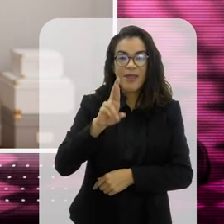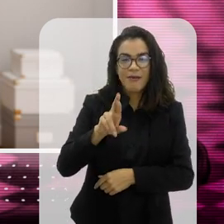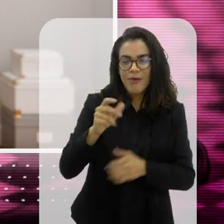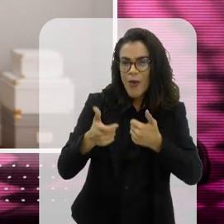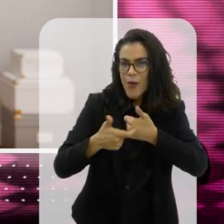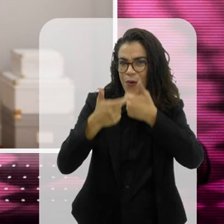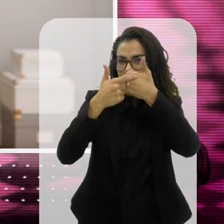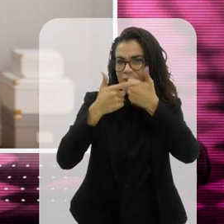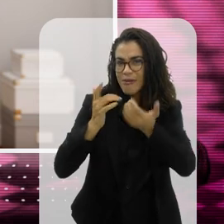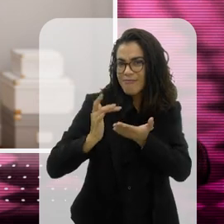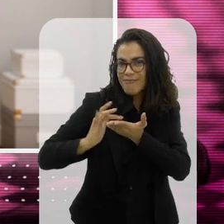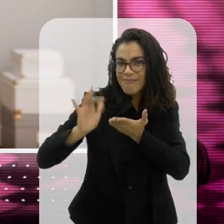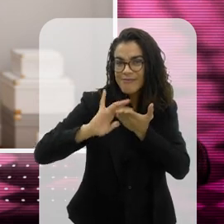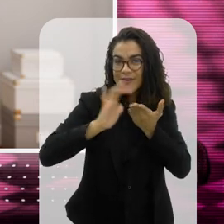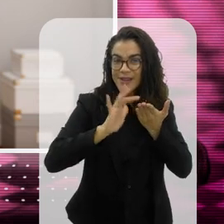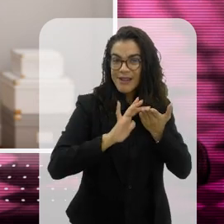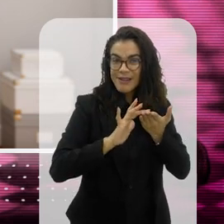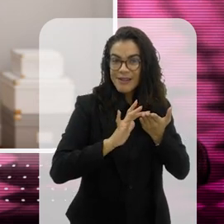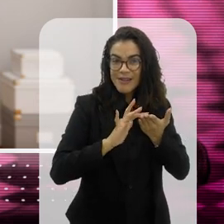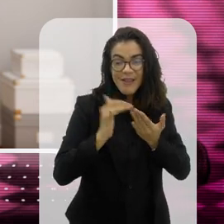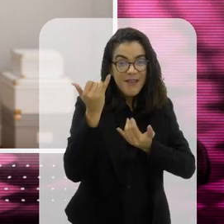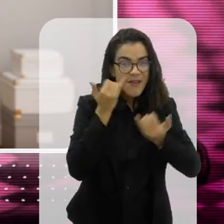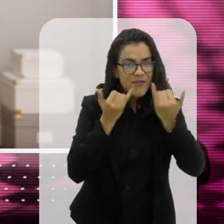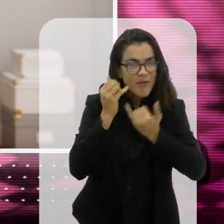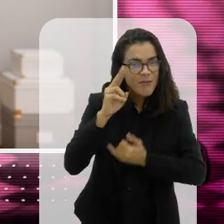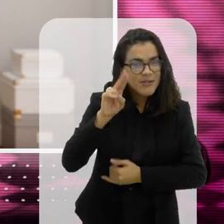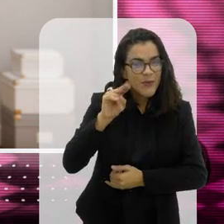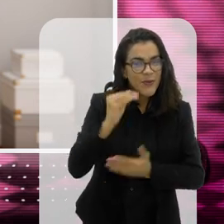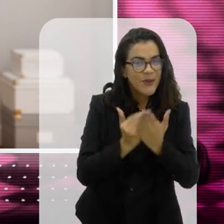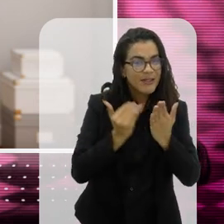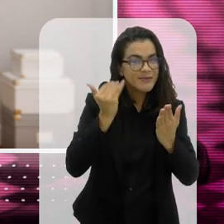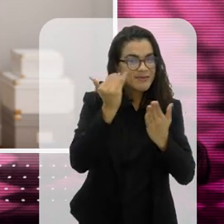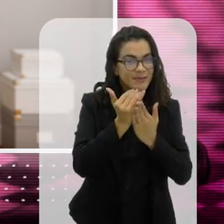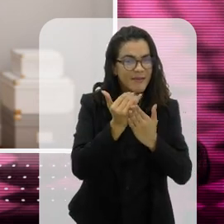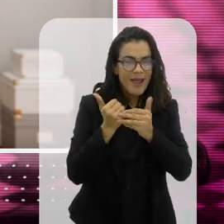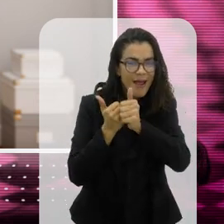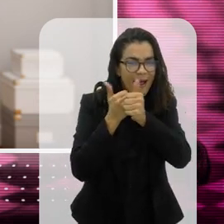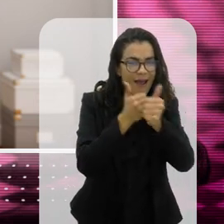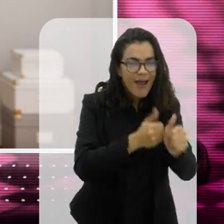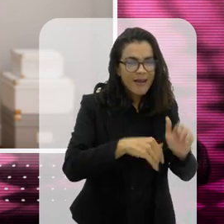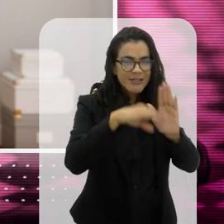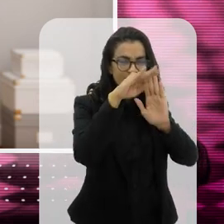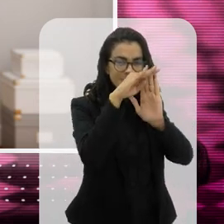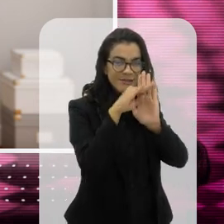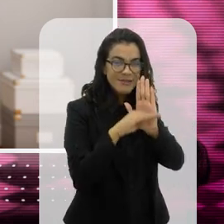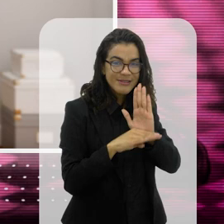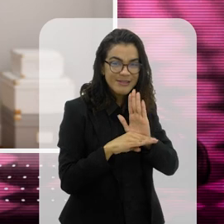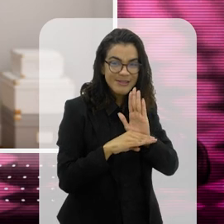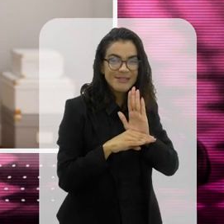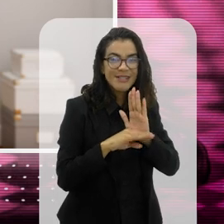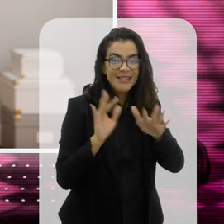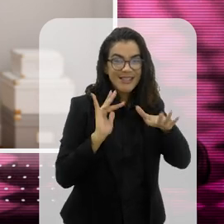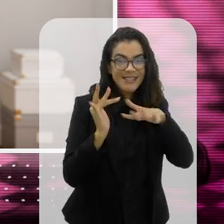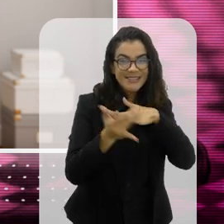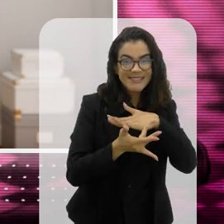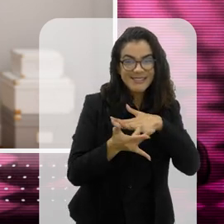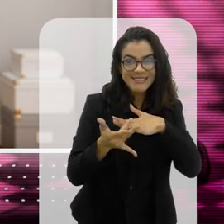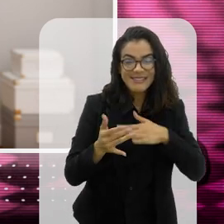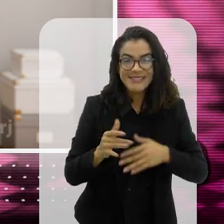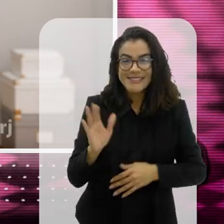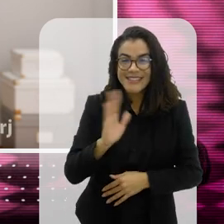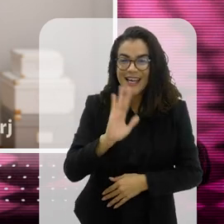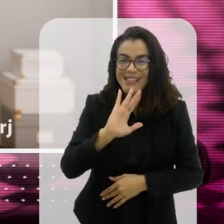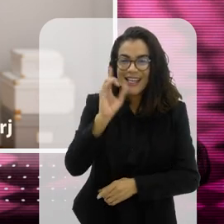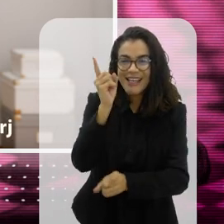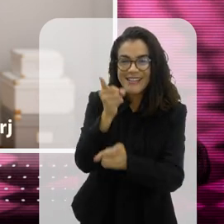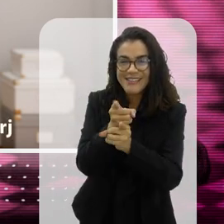alerj.rj.gov.br. Deixe seu comentário, curta, compartilhe. Afinal, informação nunca é demais. Acompanhe toda a nossa programação através